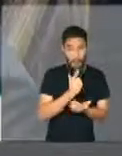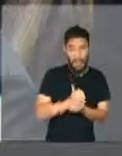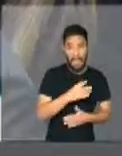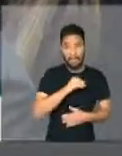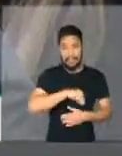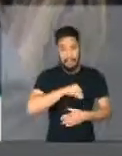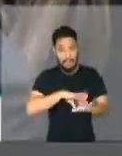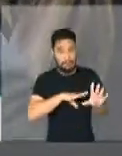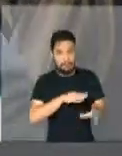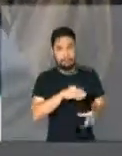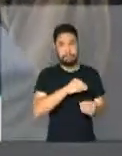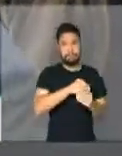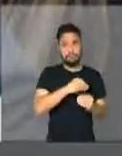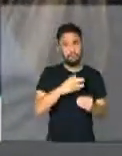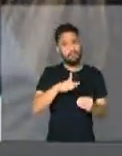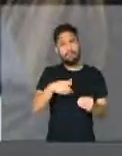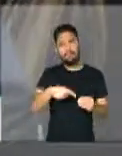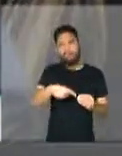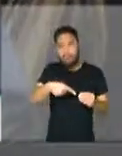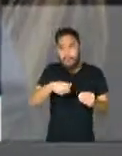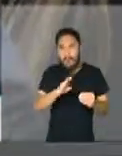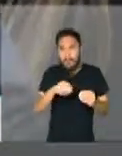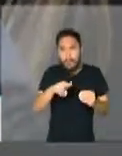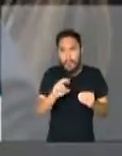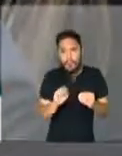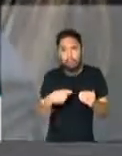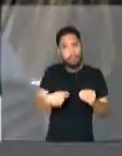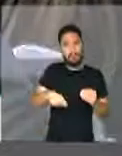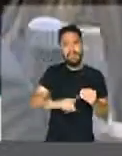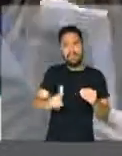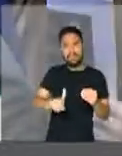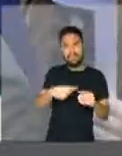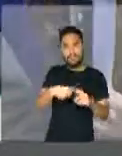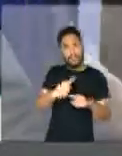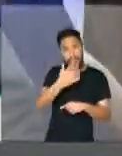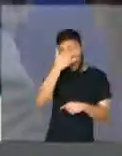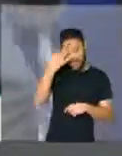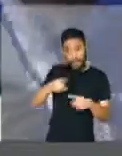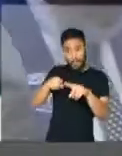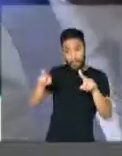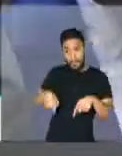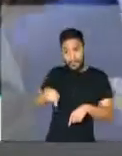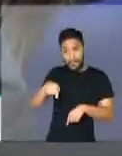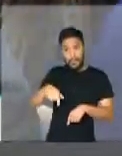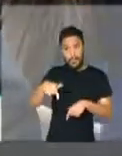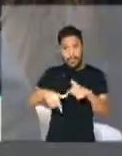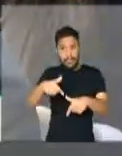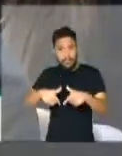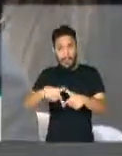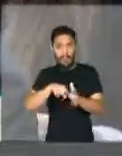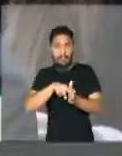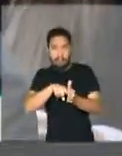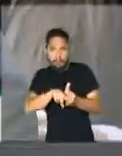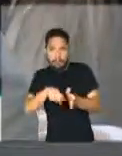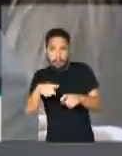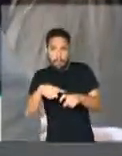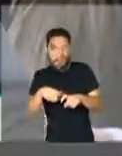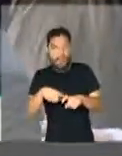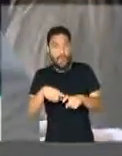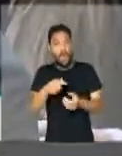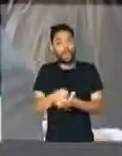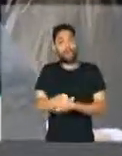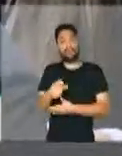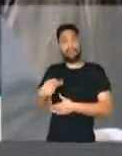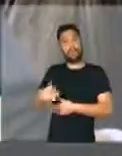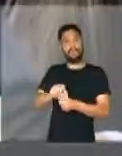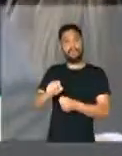bônus que não são necessários, porque é obrigação de um funcionário que trabalhe na perícia